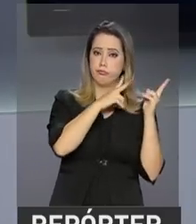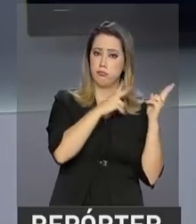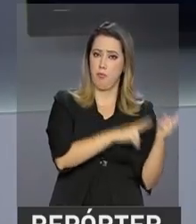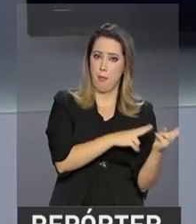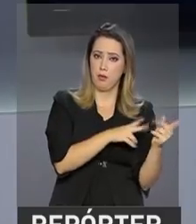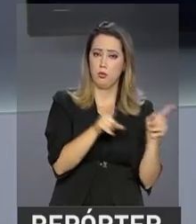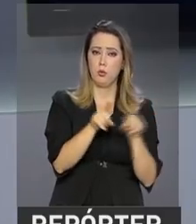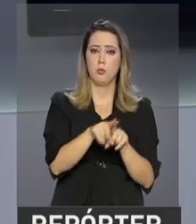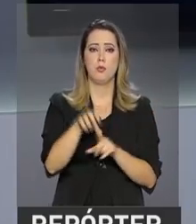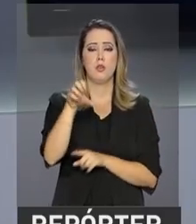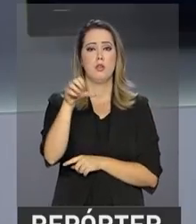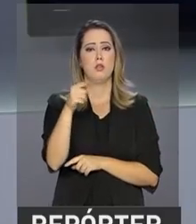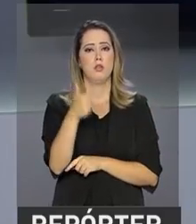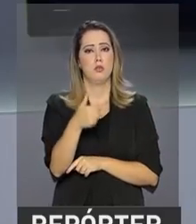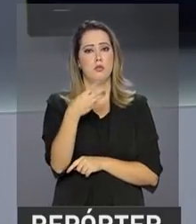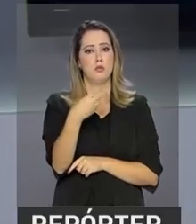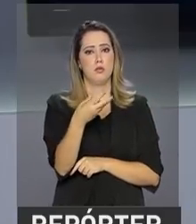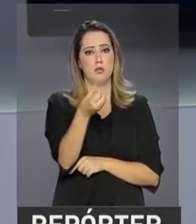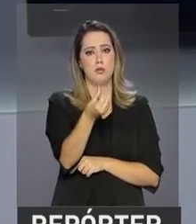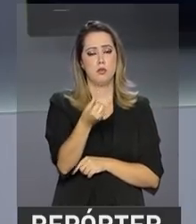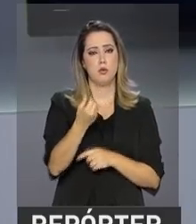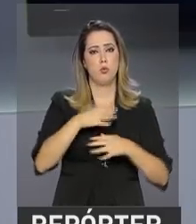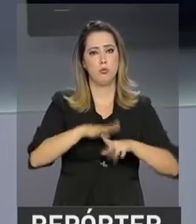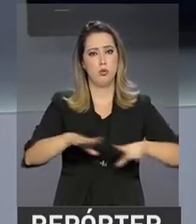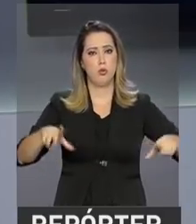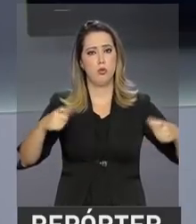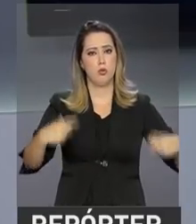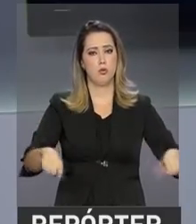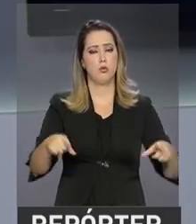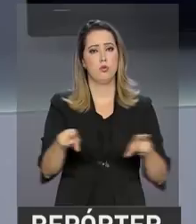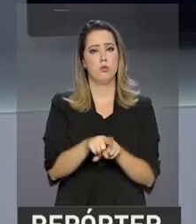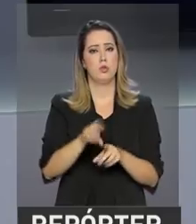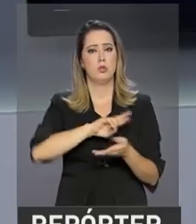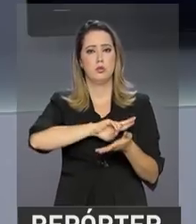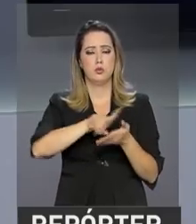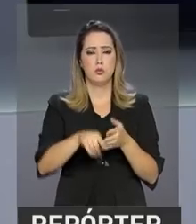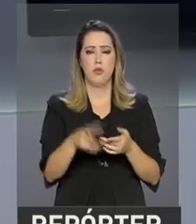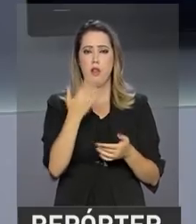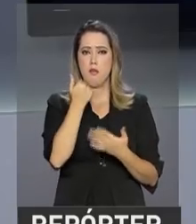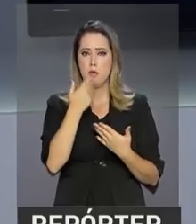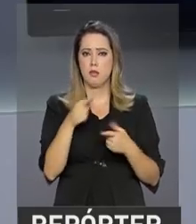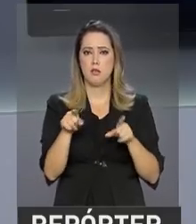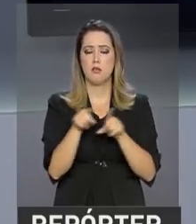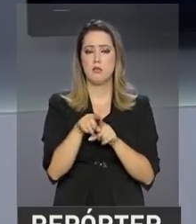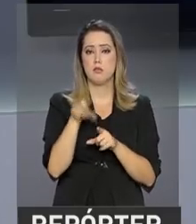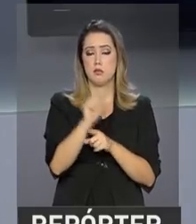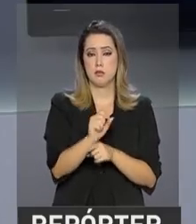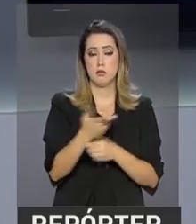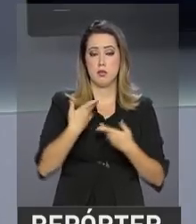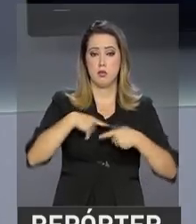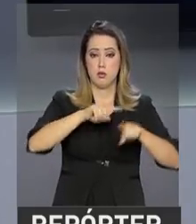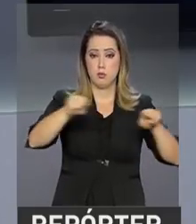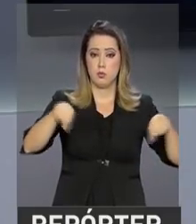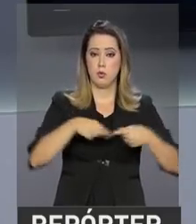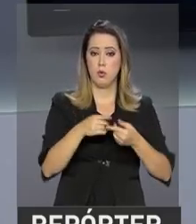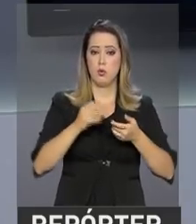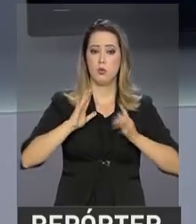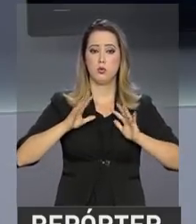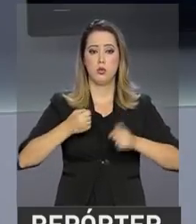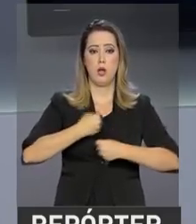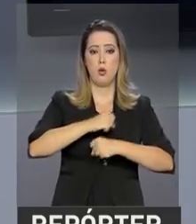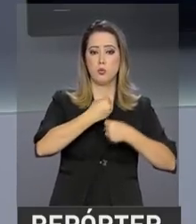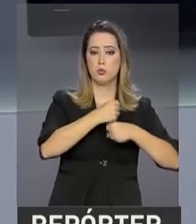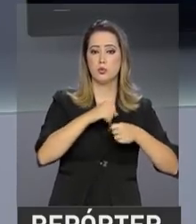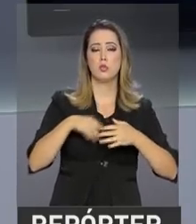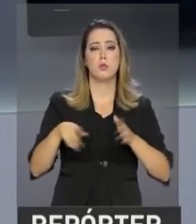97 cestas básicas e uma caixa d'água de 5 mil litros para as escolas lonas kits de limpeza e de higiene